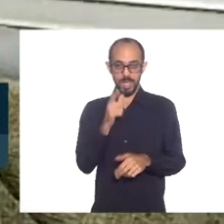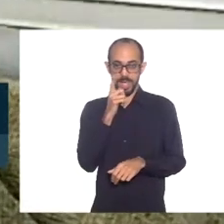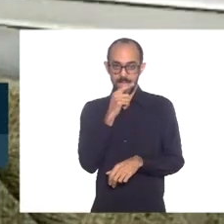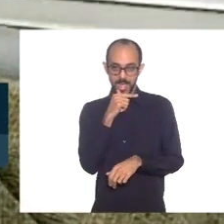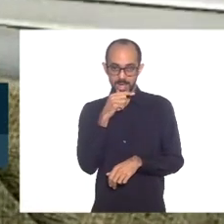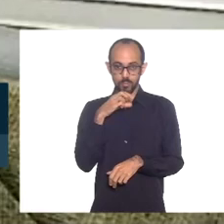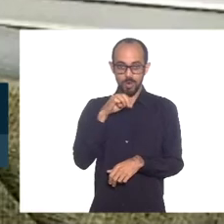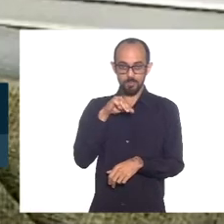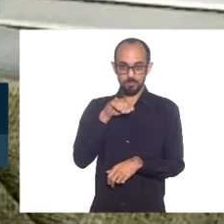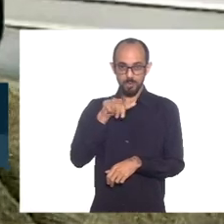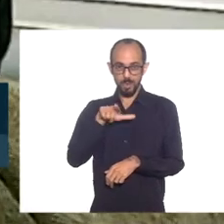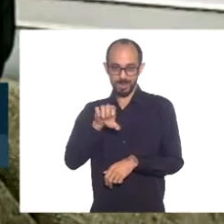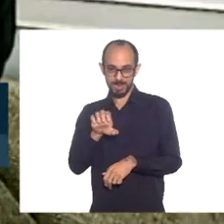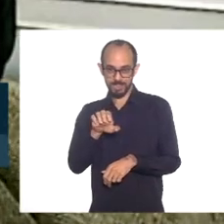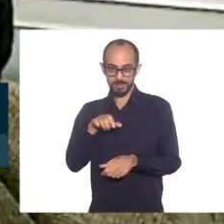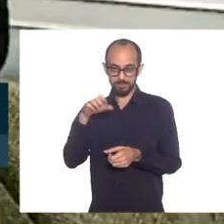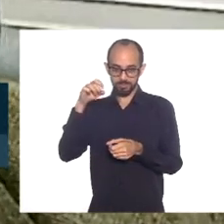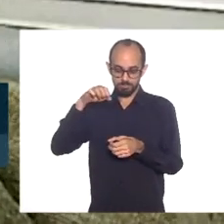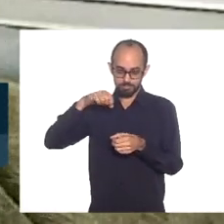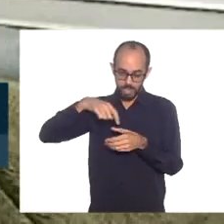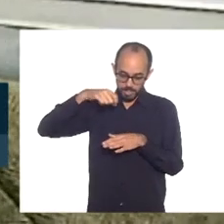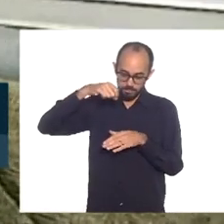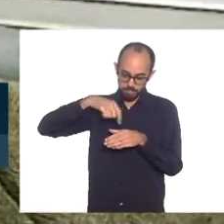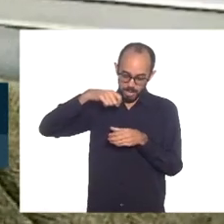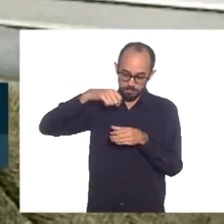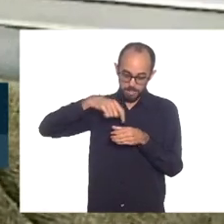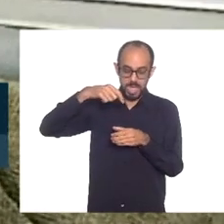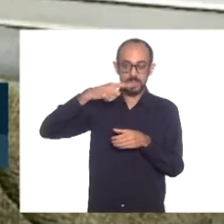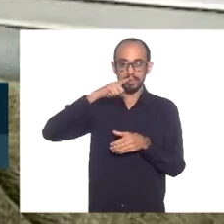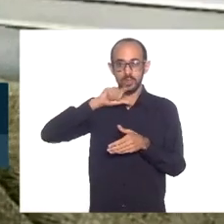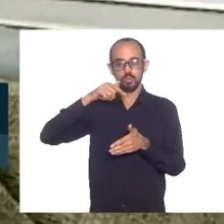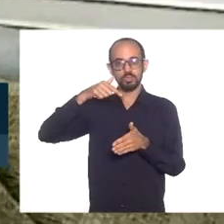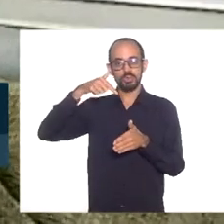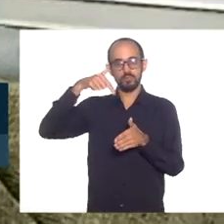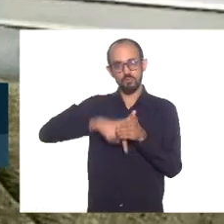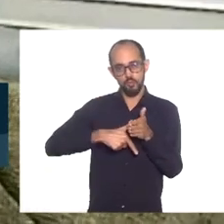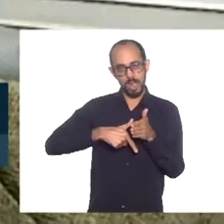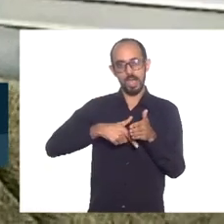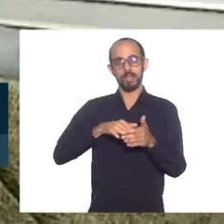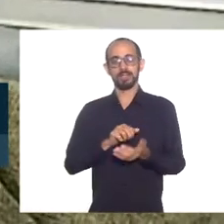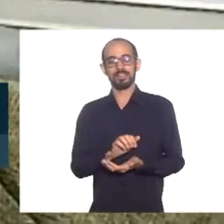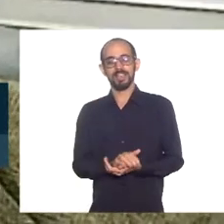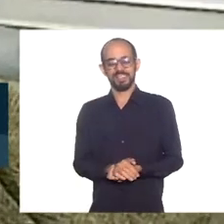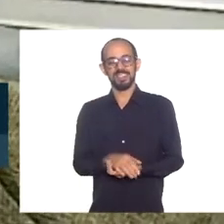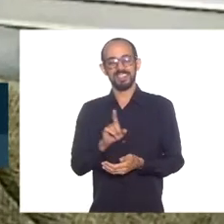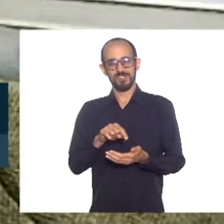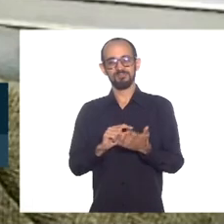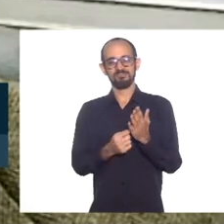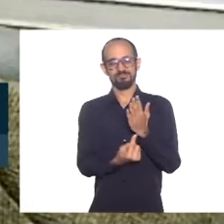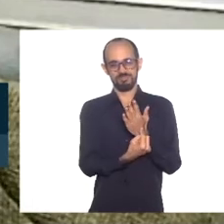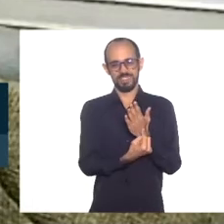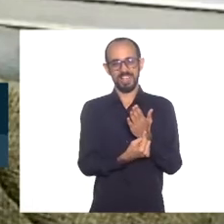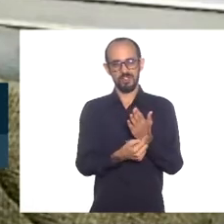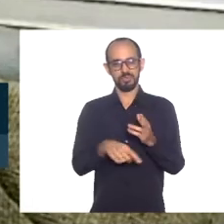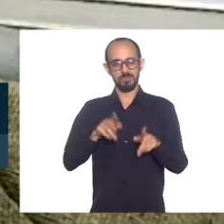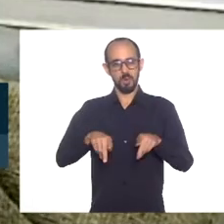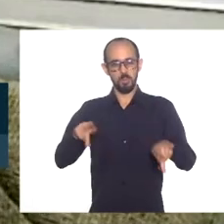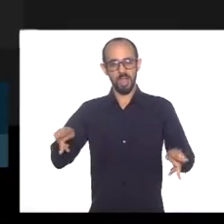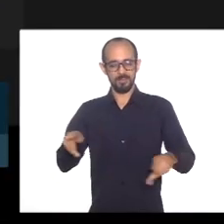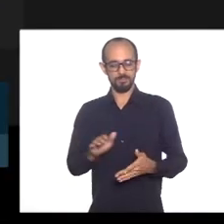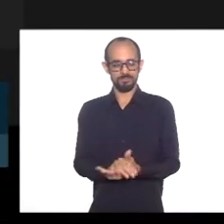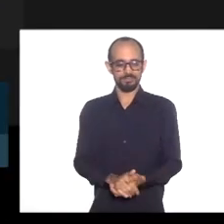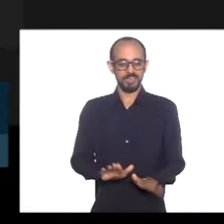dura, tanto bate até que fura. Né? Mas eu queria registrar aqui que a deputada Célia